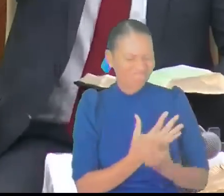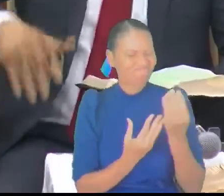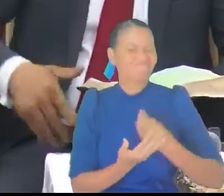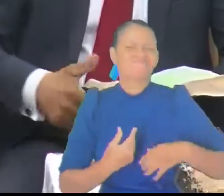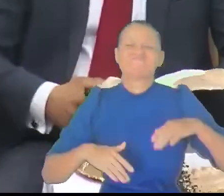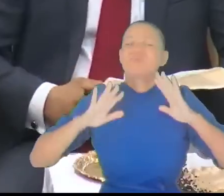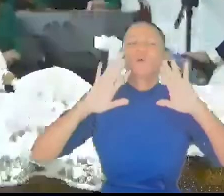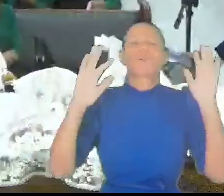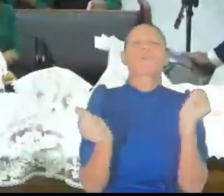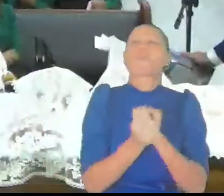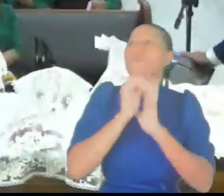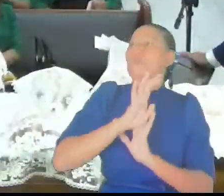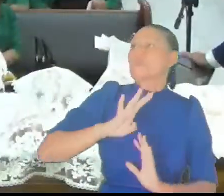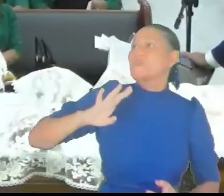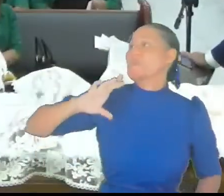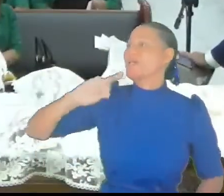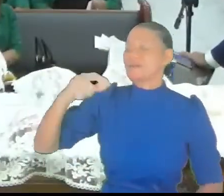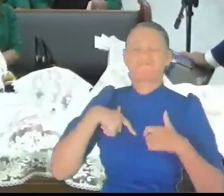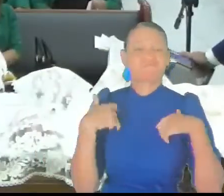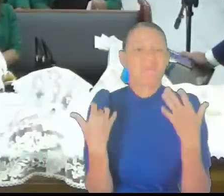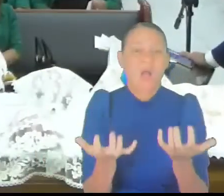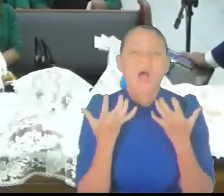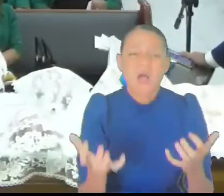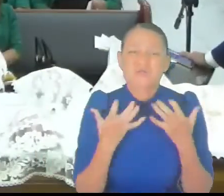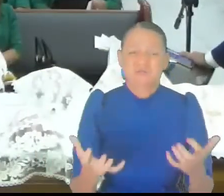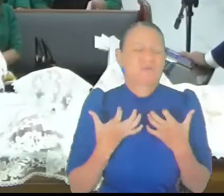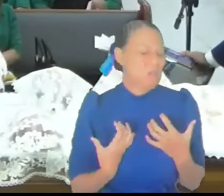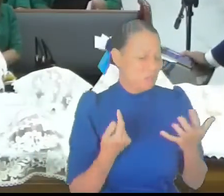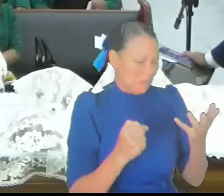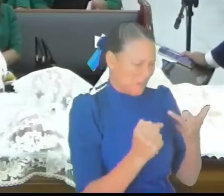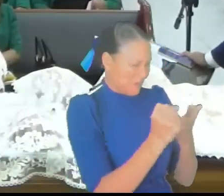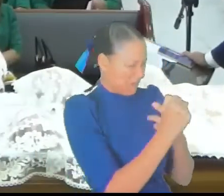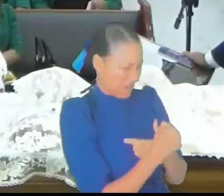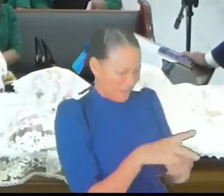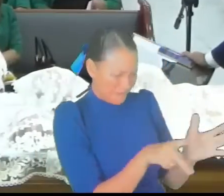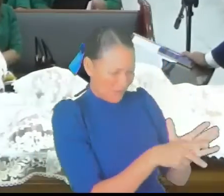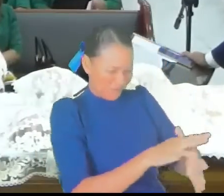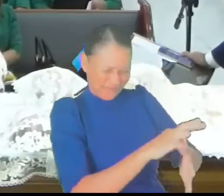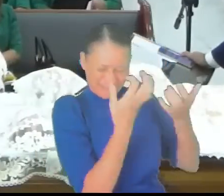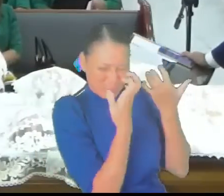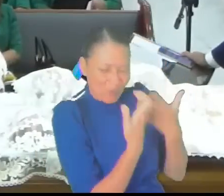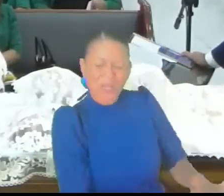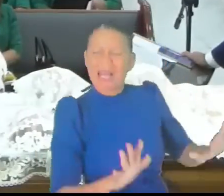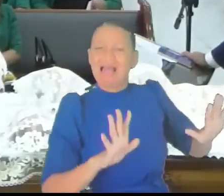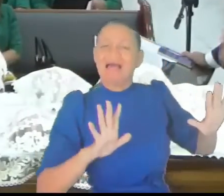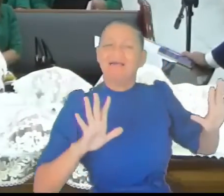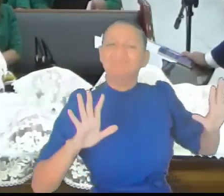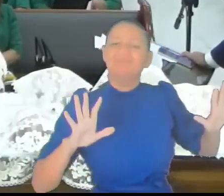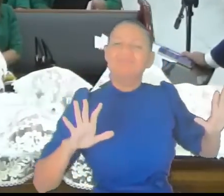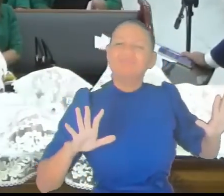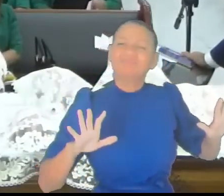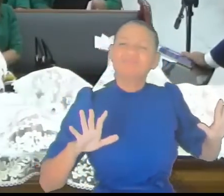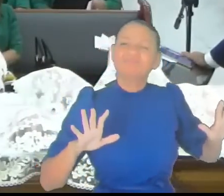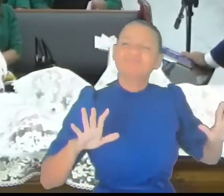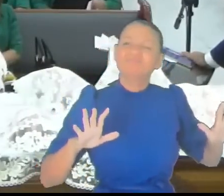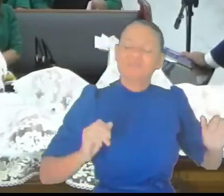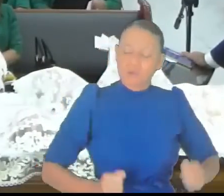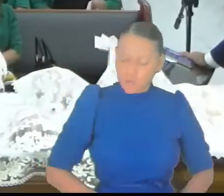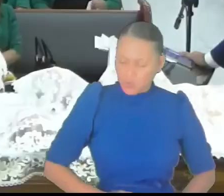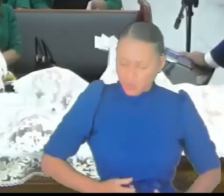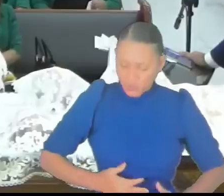para Deus. Eu quero rejeitar as obras das trevas e me